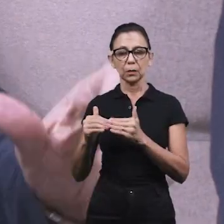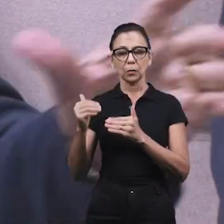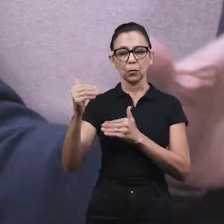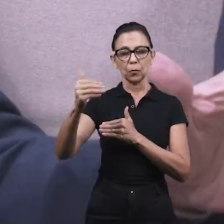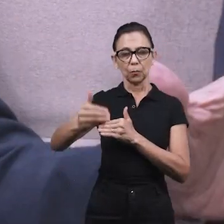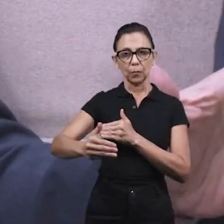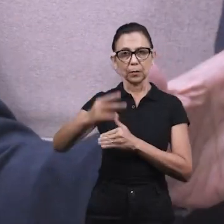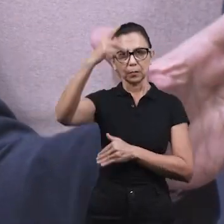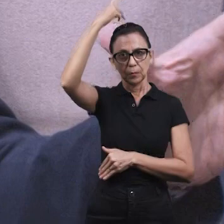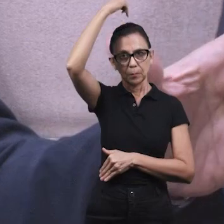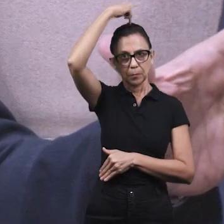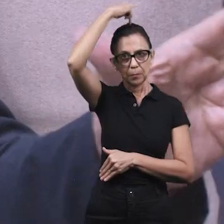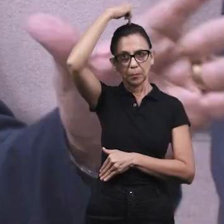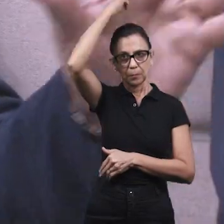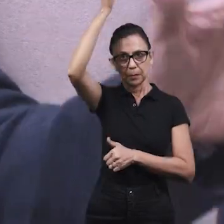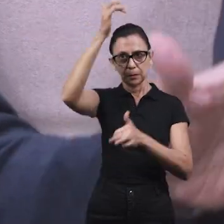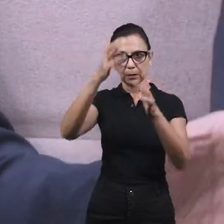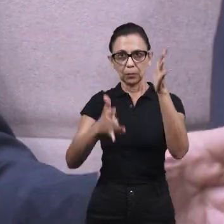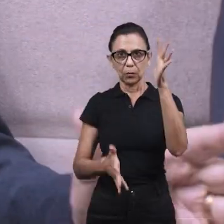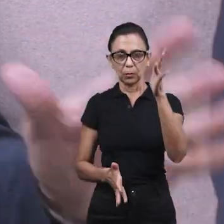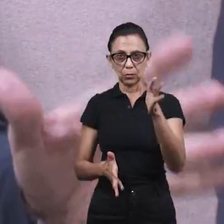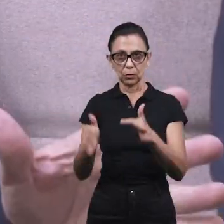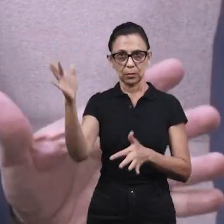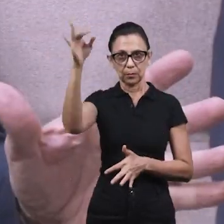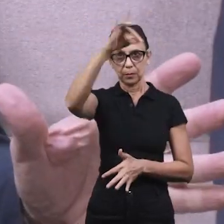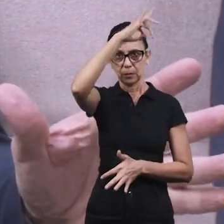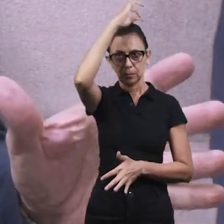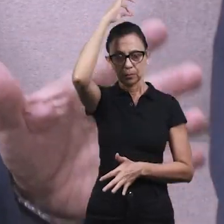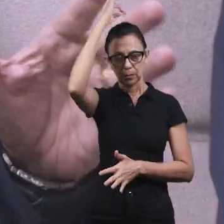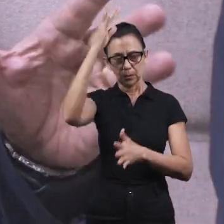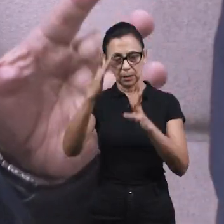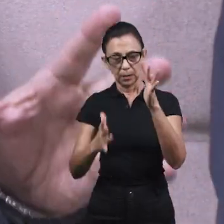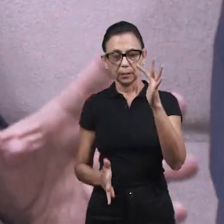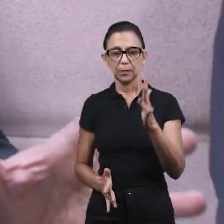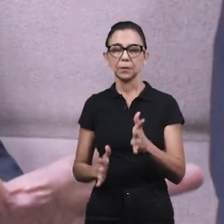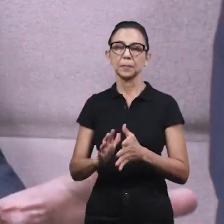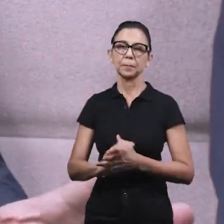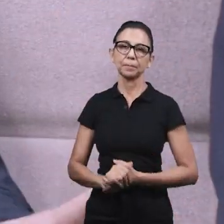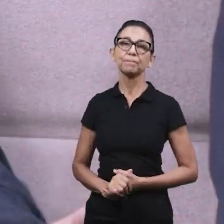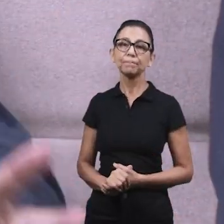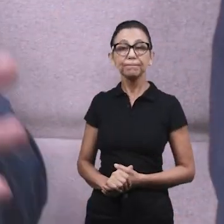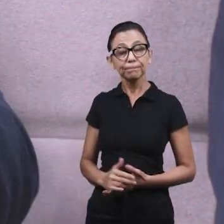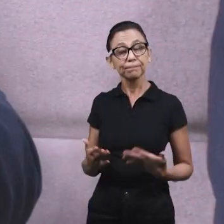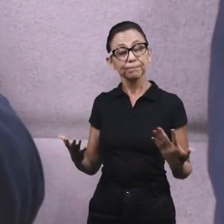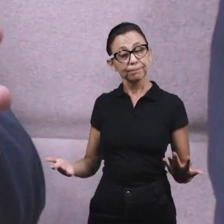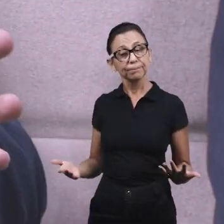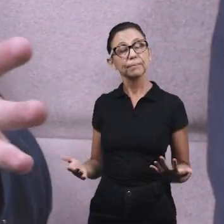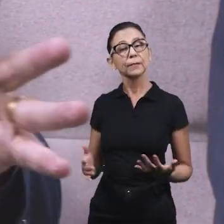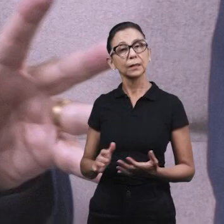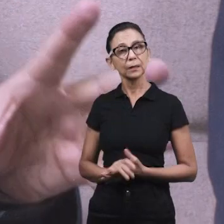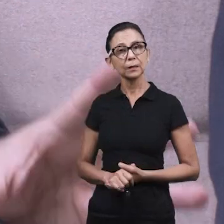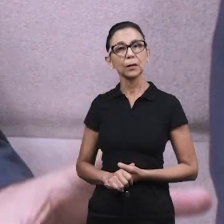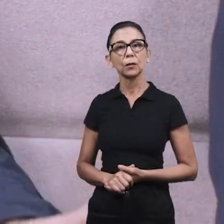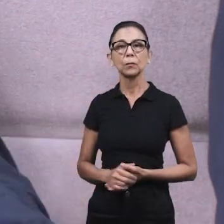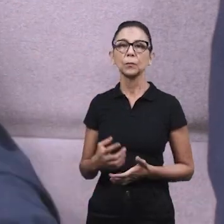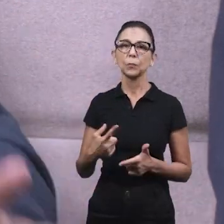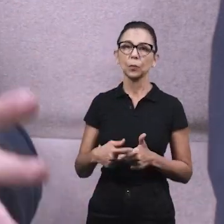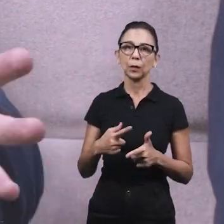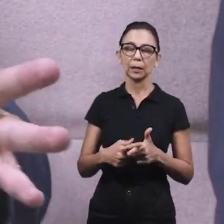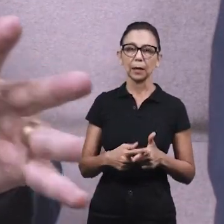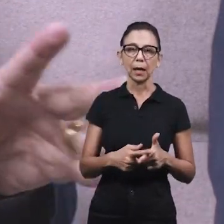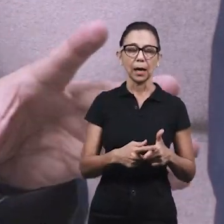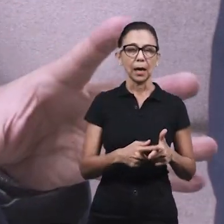o fim de alguma coisa, não é? Moisés morreu, mas, como Josias falou, a obra continuou, o